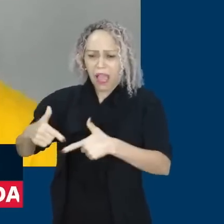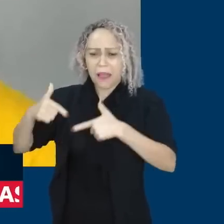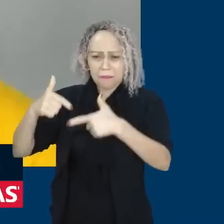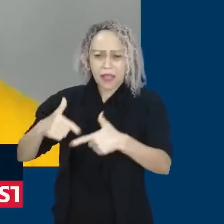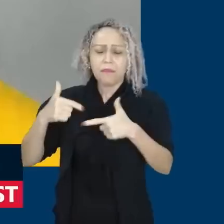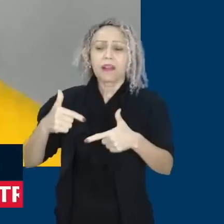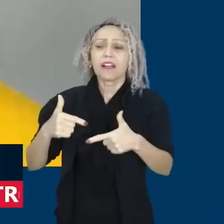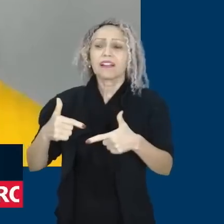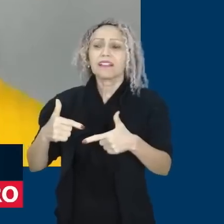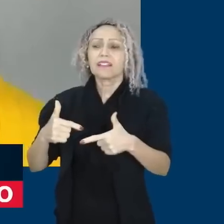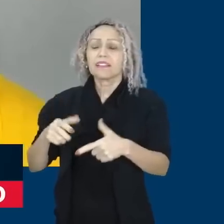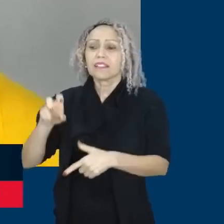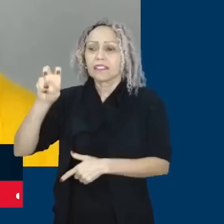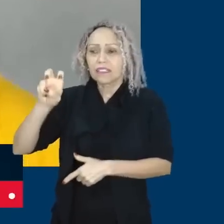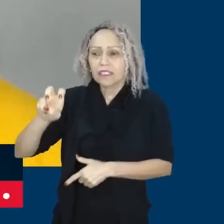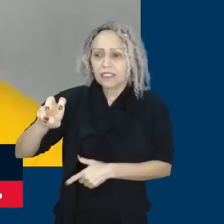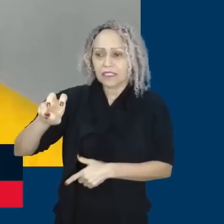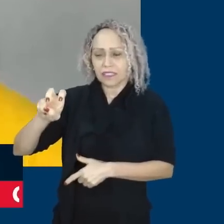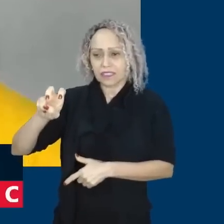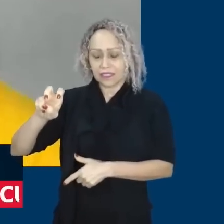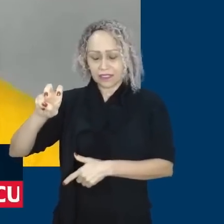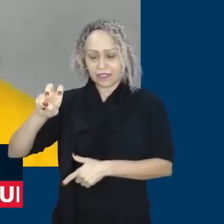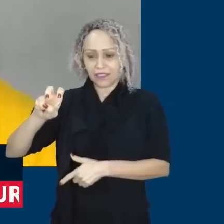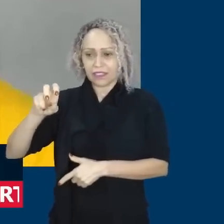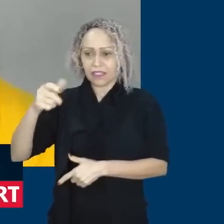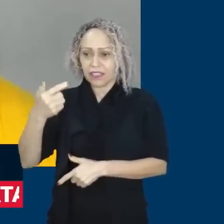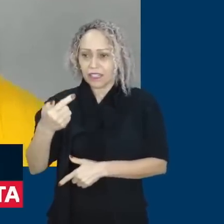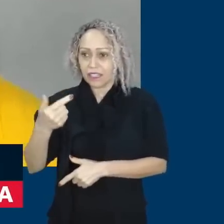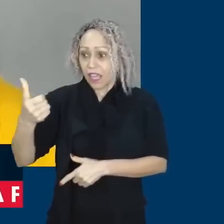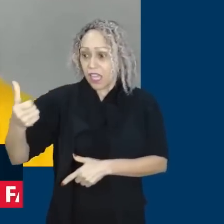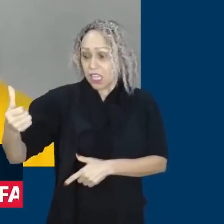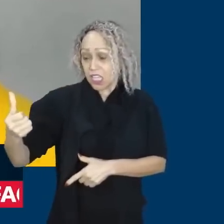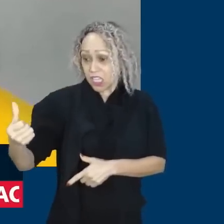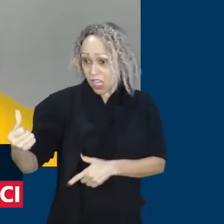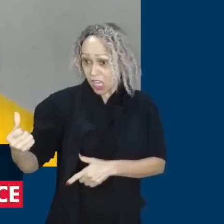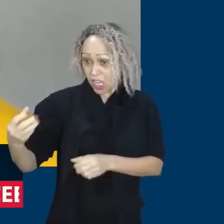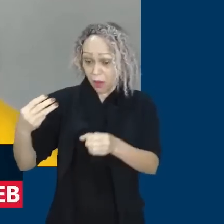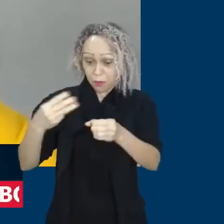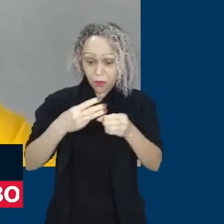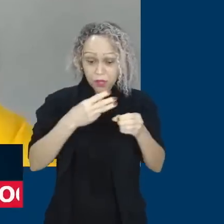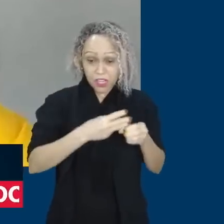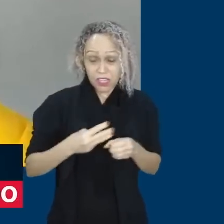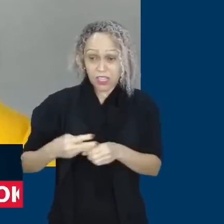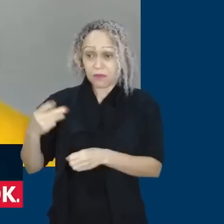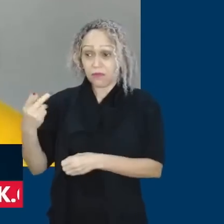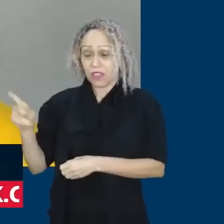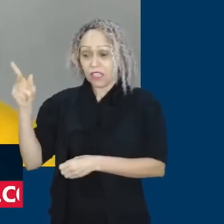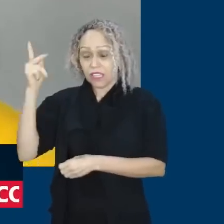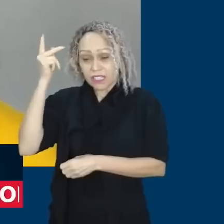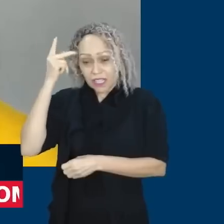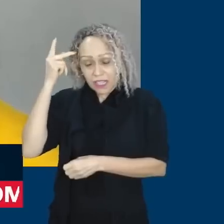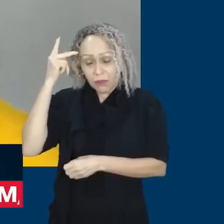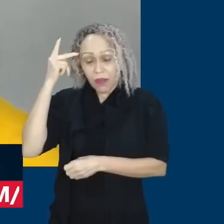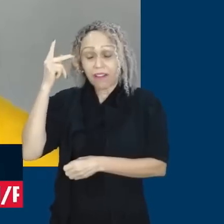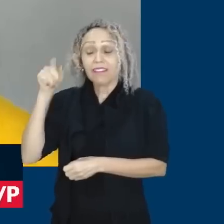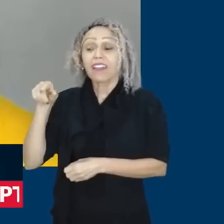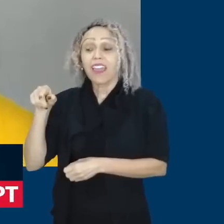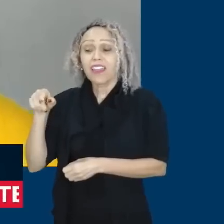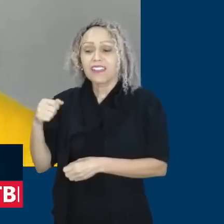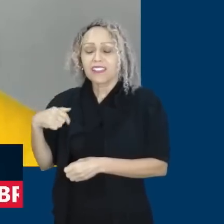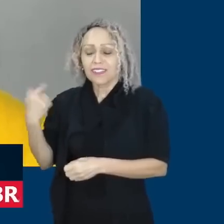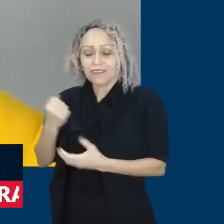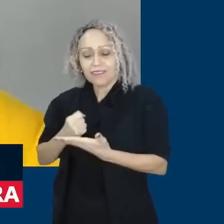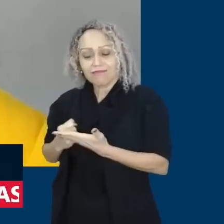forma, os 576 municípios aqui paulista nos fez chegar, né, aí no Congresso